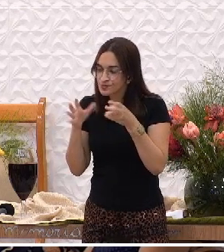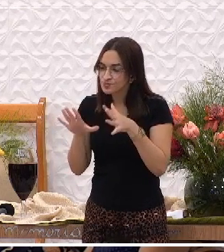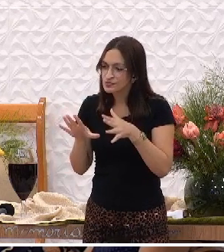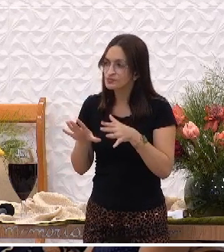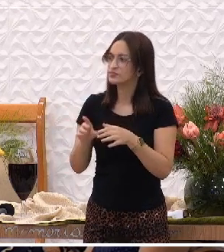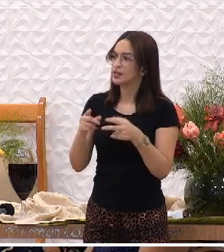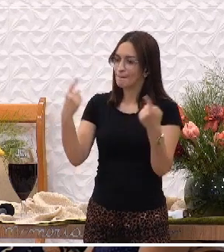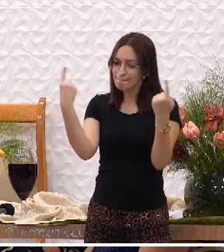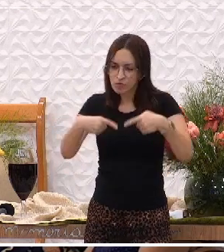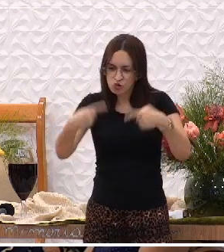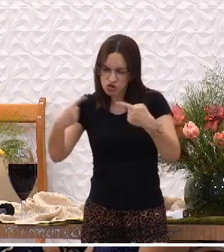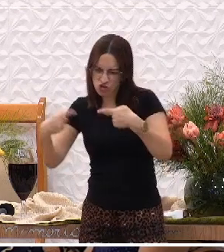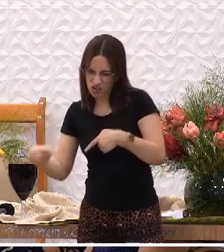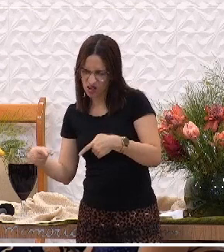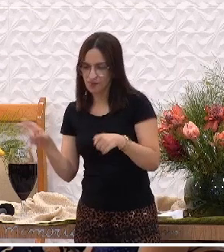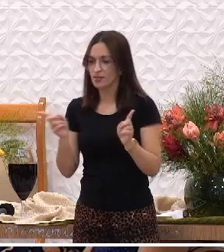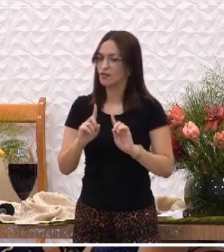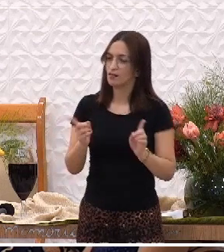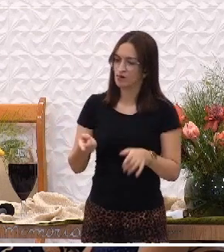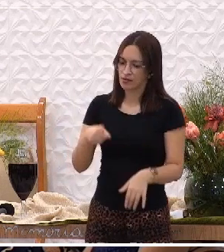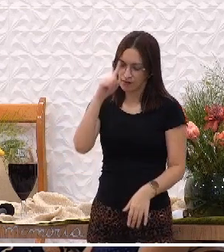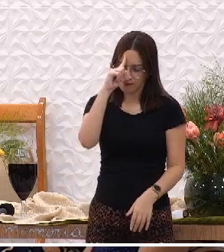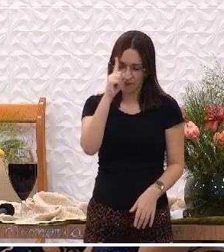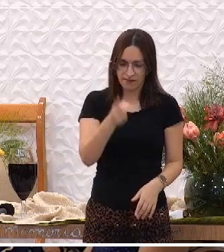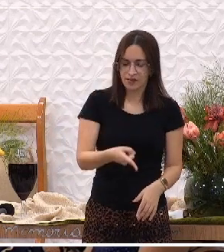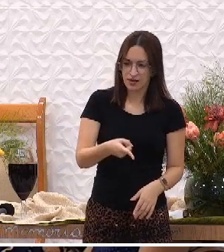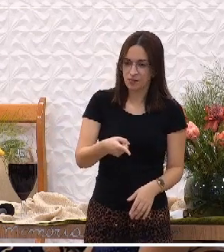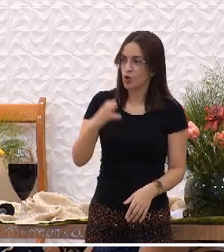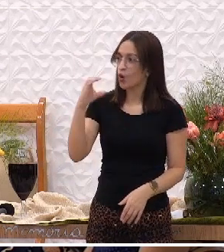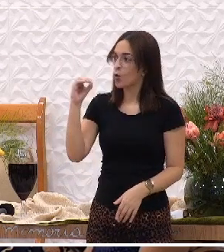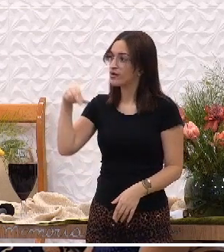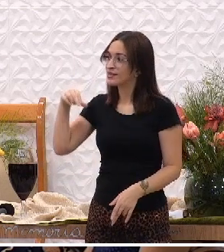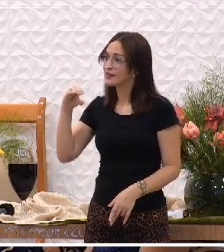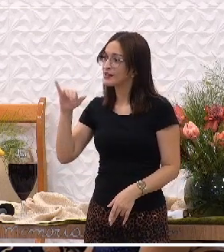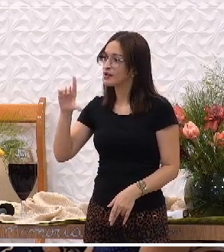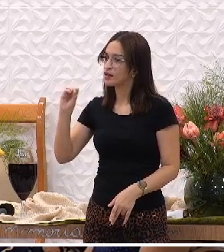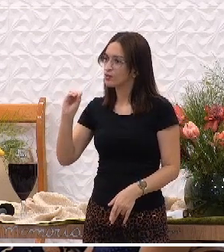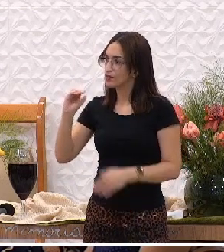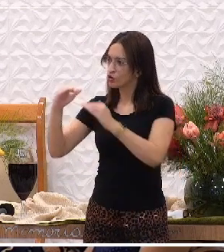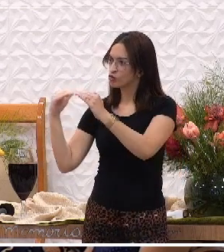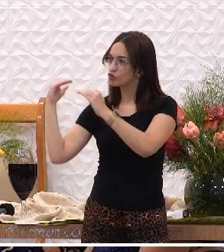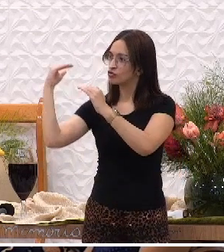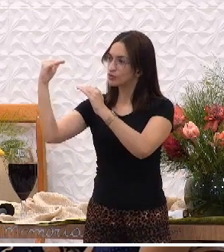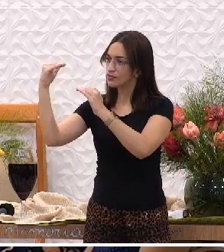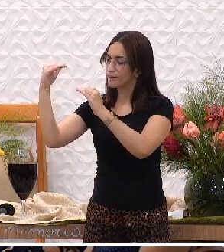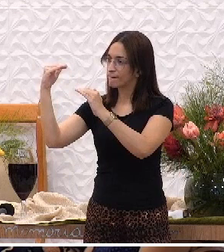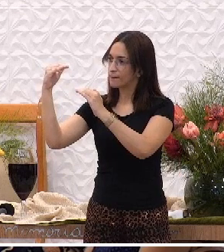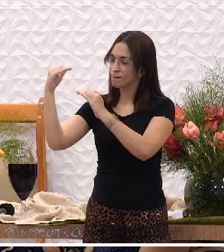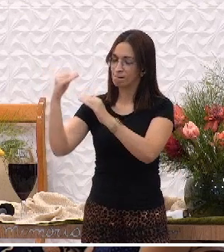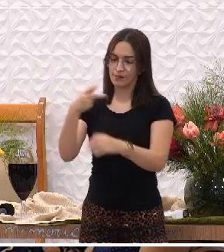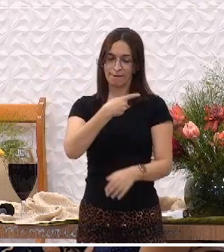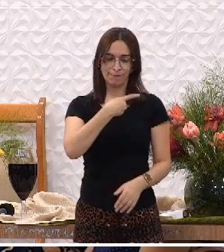igreja pastoreando a igreja. Ou seja, o Supremo Concílio, eles são os pastores dos pastores, né? Eles